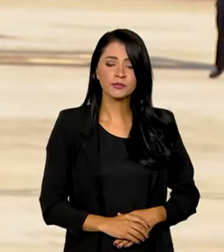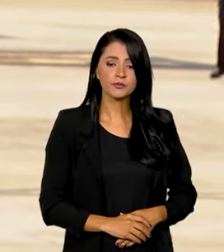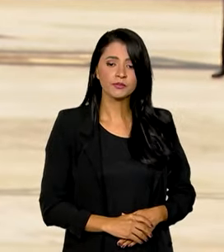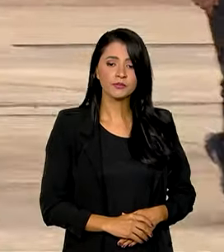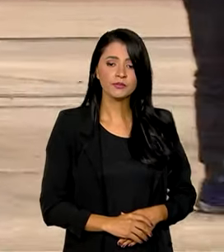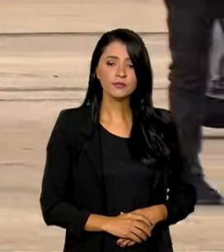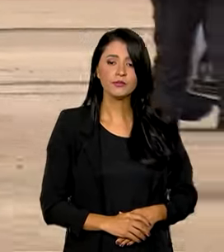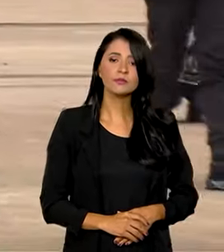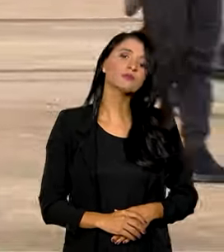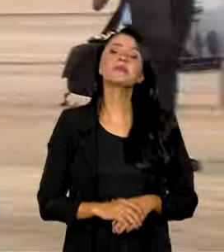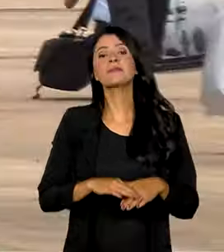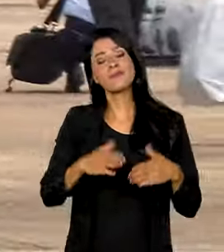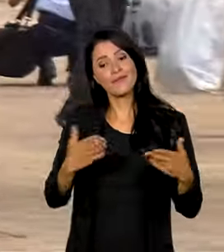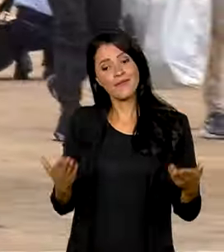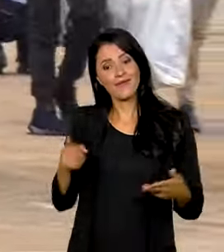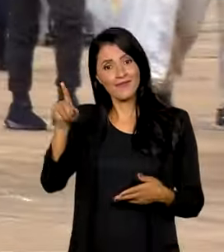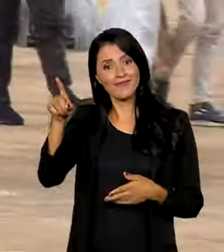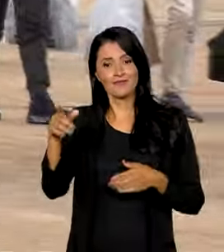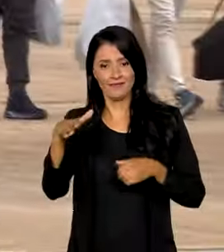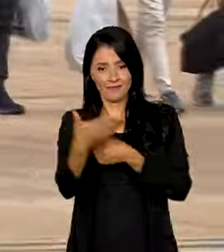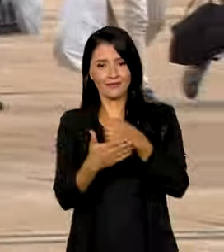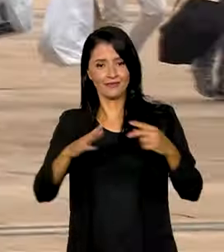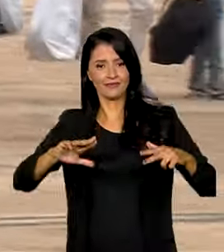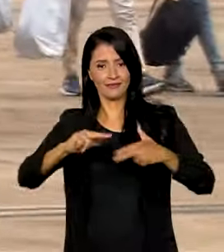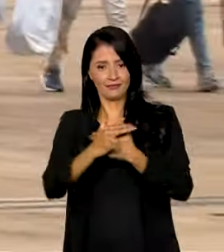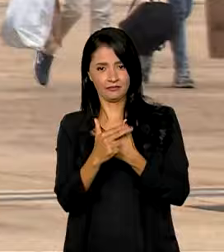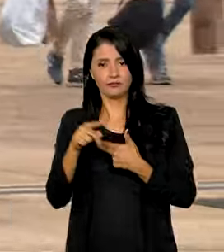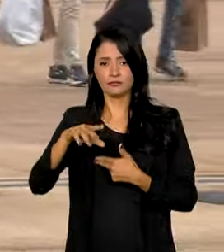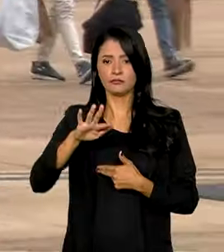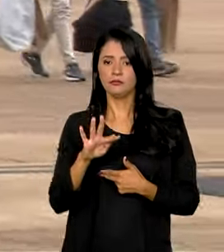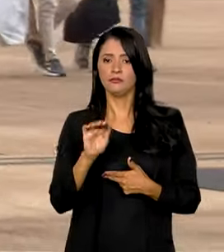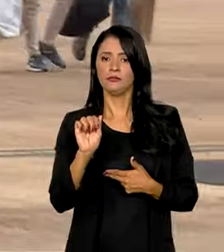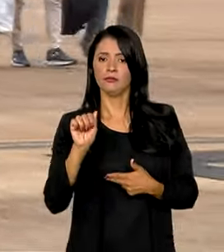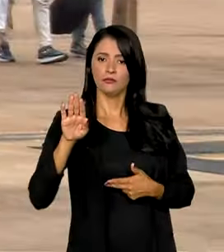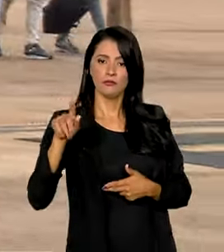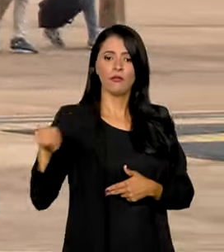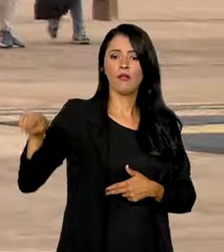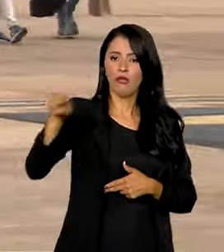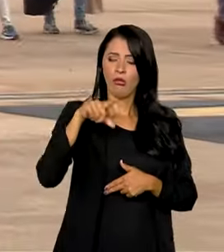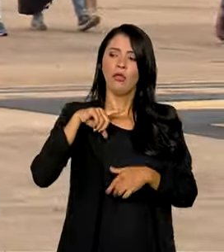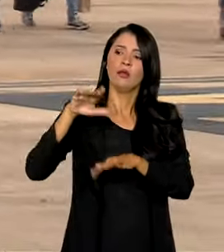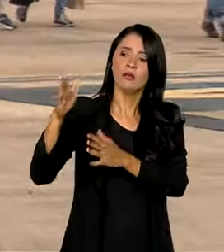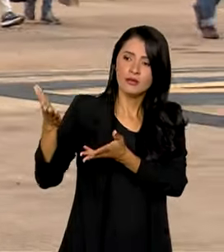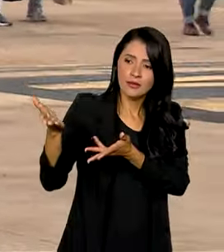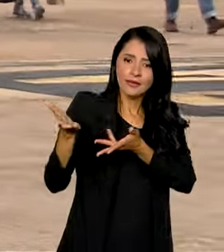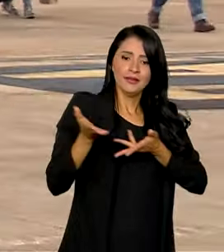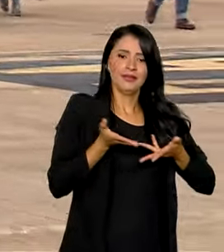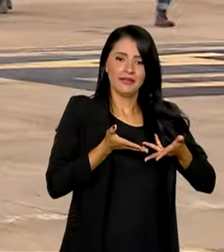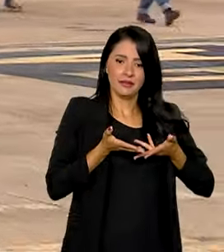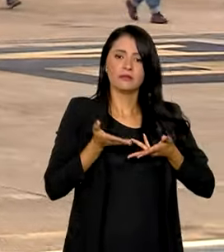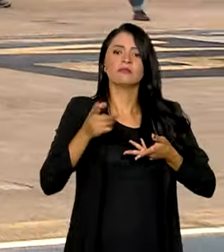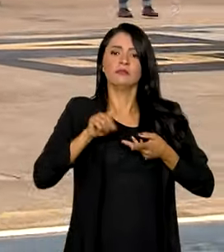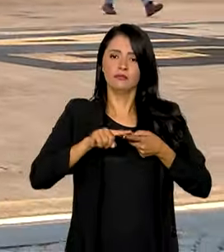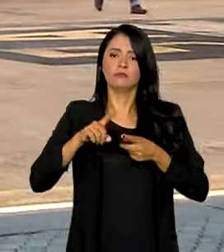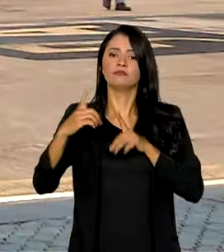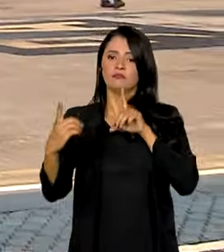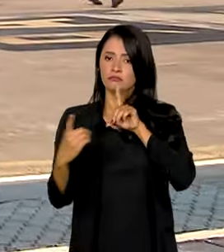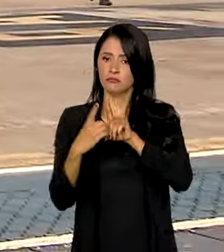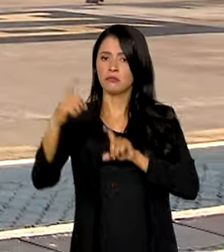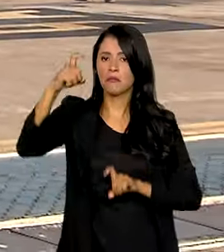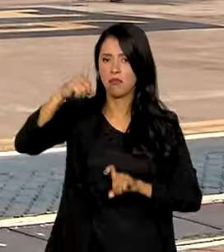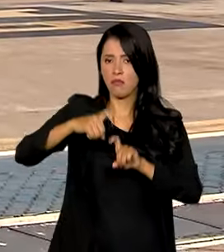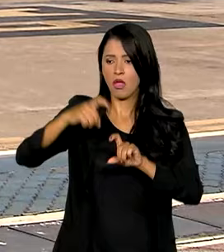irmão ainda na base aérea os repatriados passam por um acolhimento eles recebem atendimento